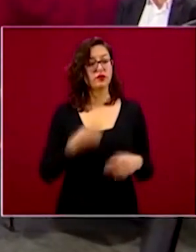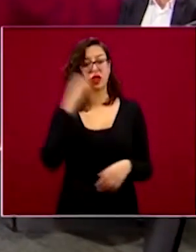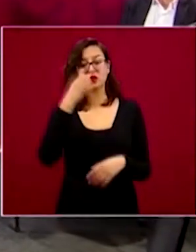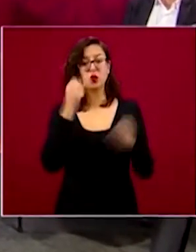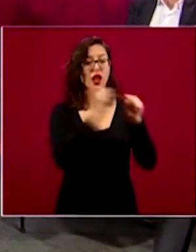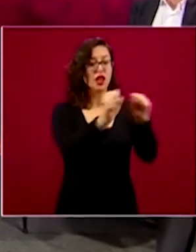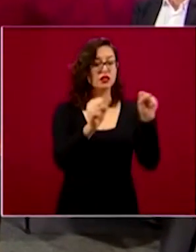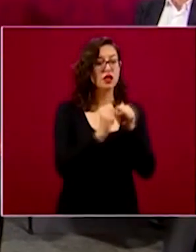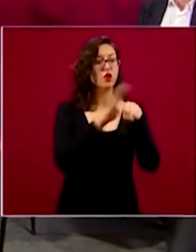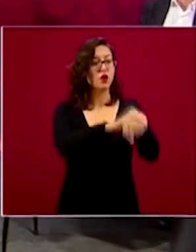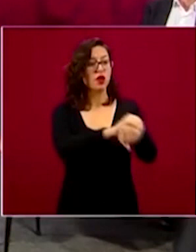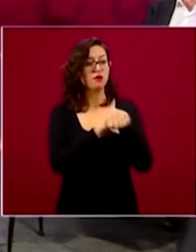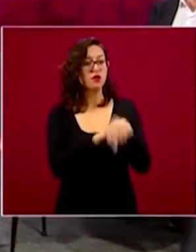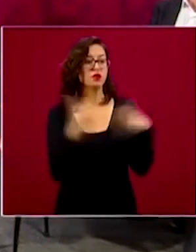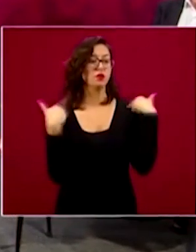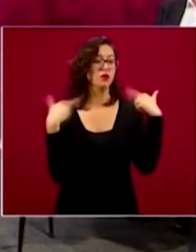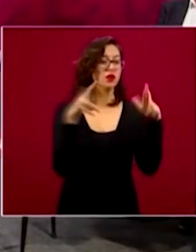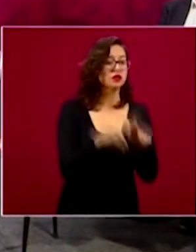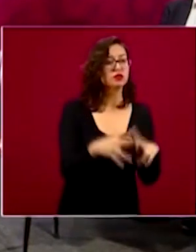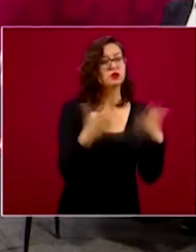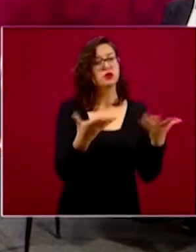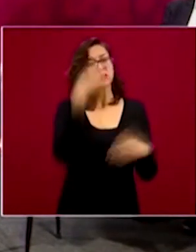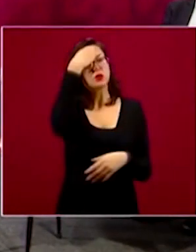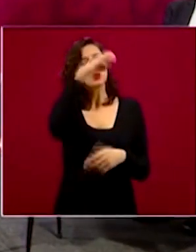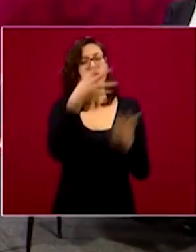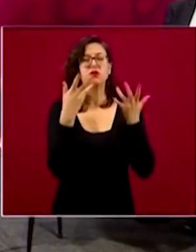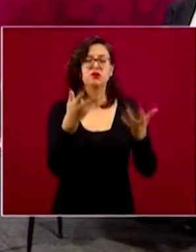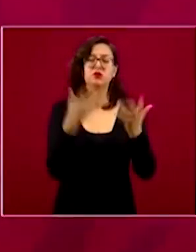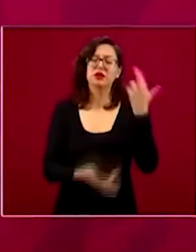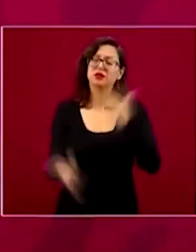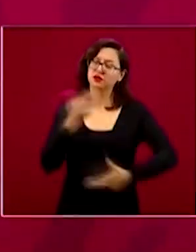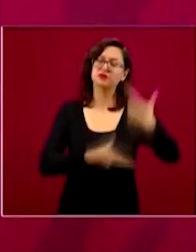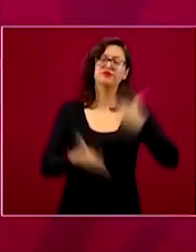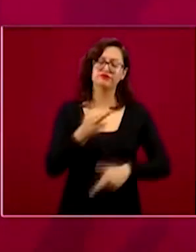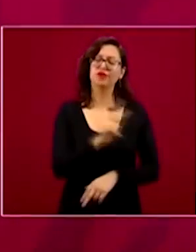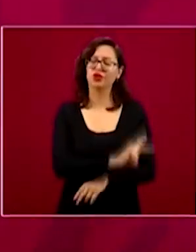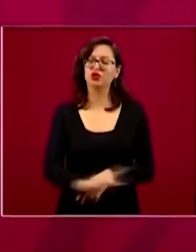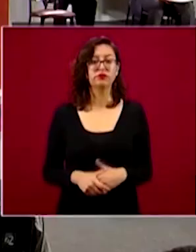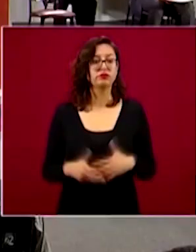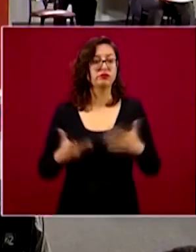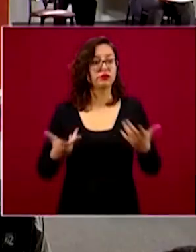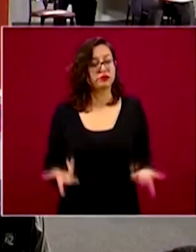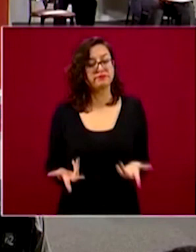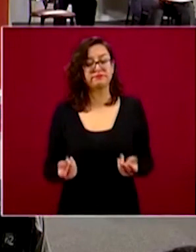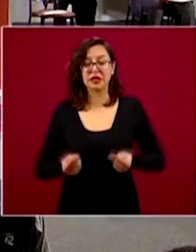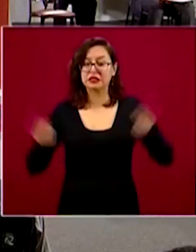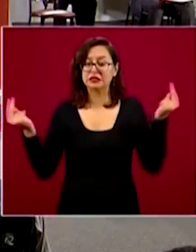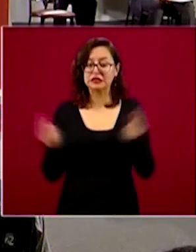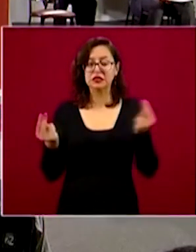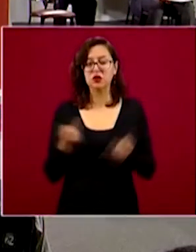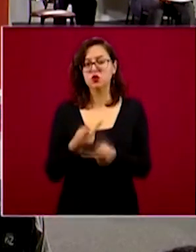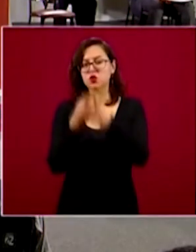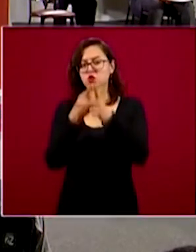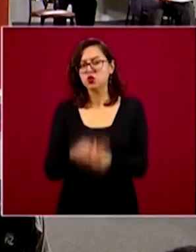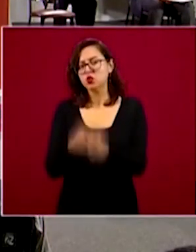Aula distância nesse termina, bem hira México la resista ona infecções coronavírus. Governo México fote decisão ne, ha foi em loron